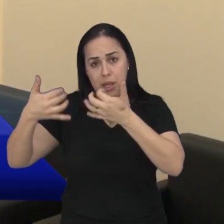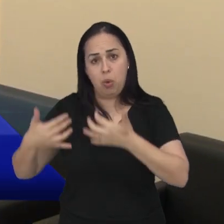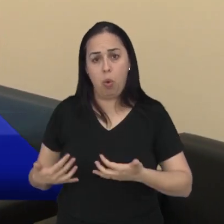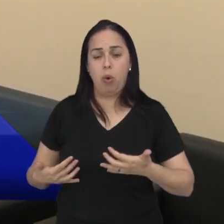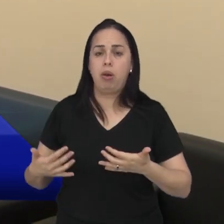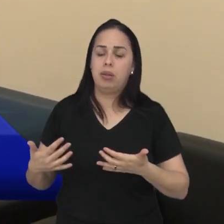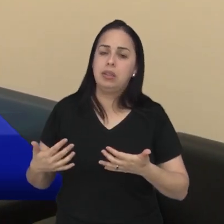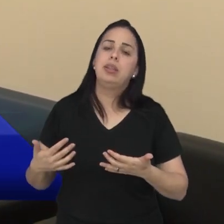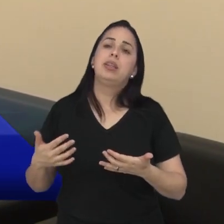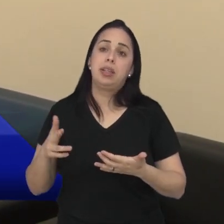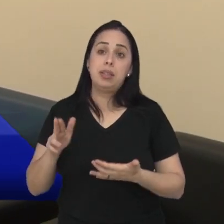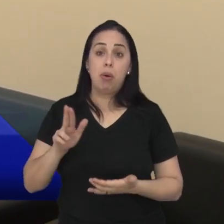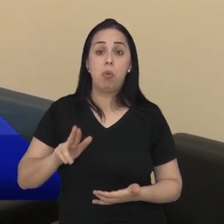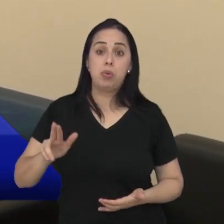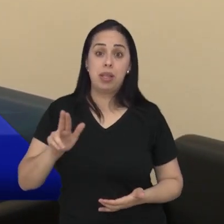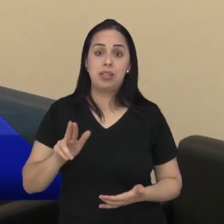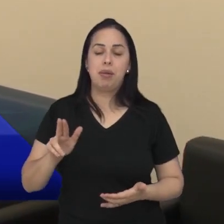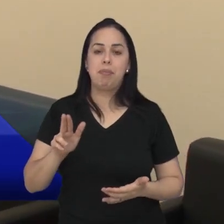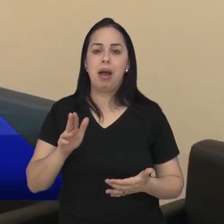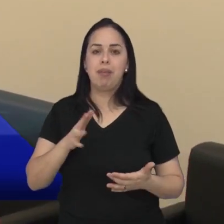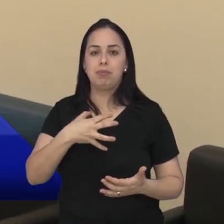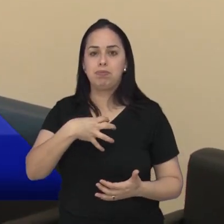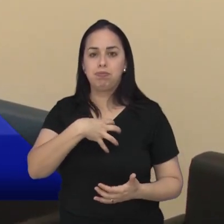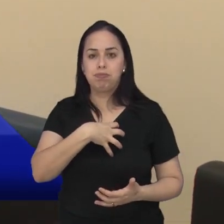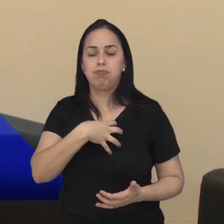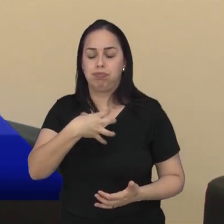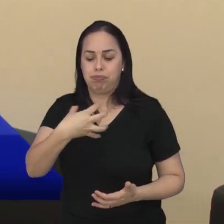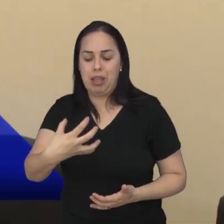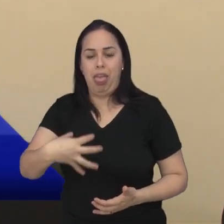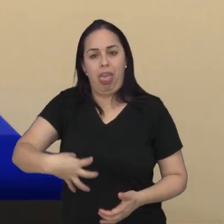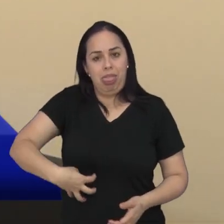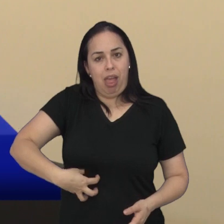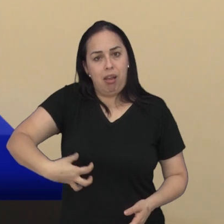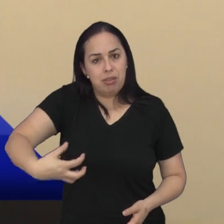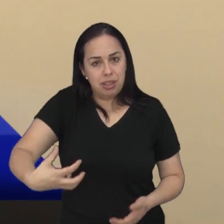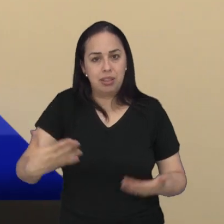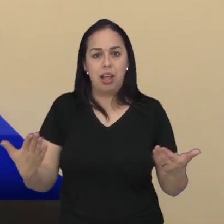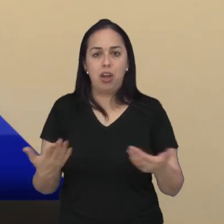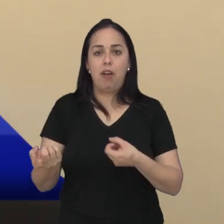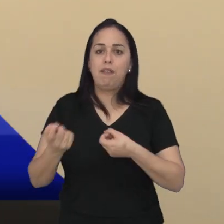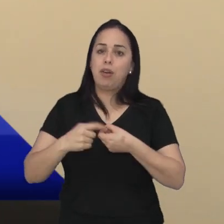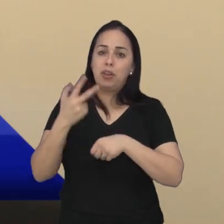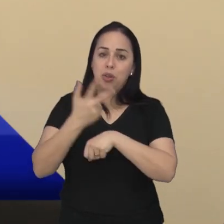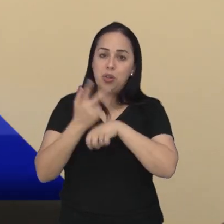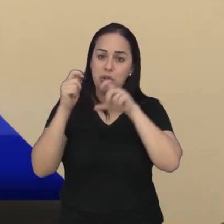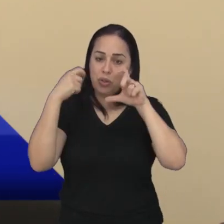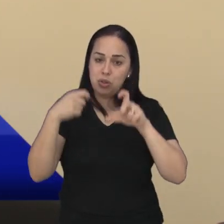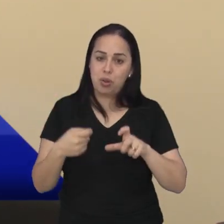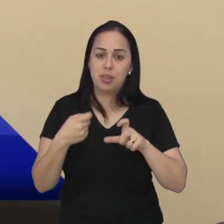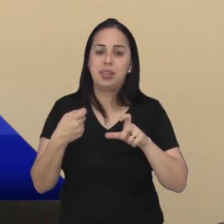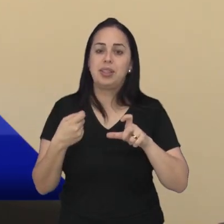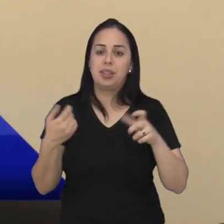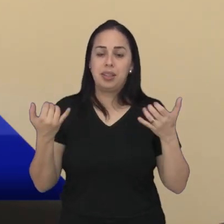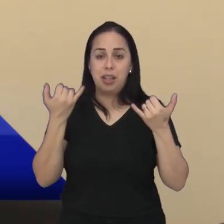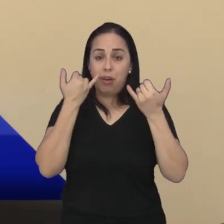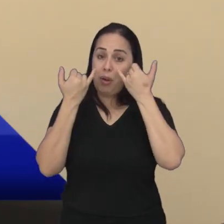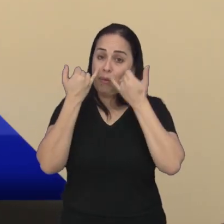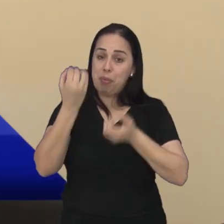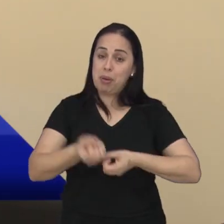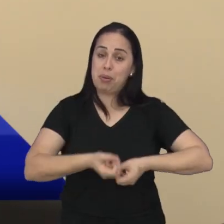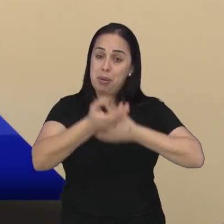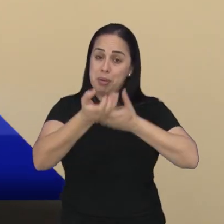mesma faixa, mesmo tipo de sangue. E principalmente em termos de priorização por gravidade. Então, por exemplo,